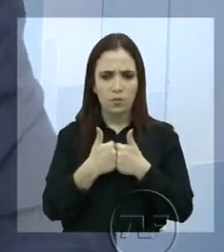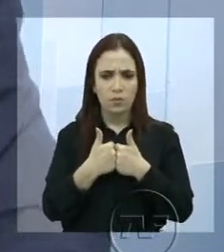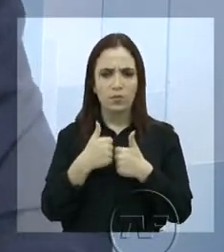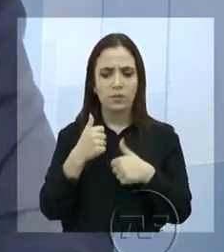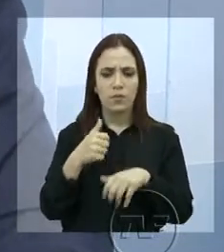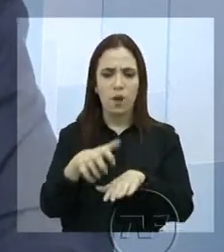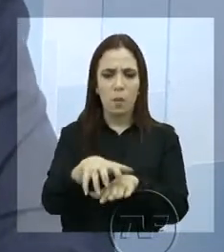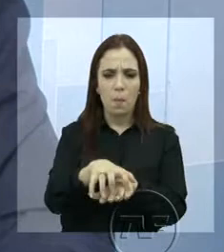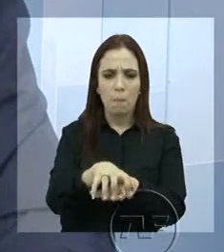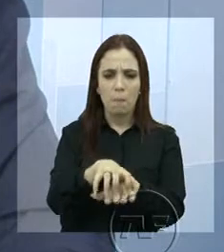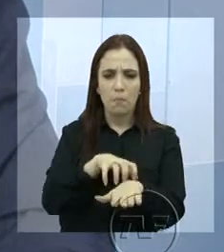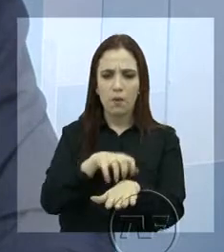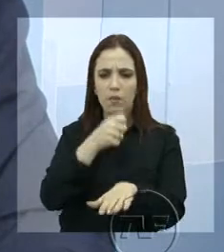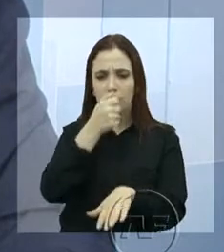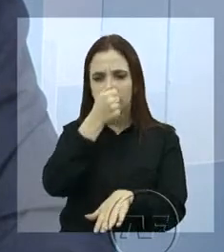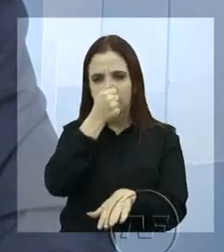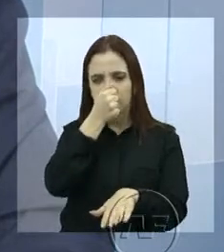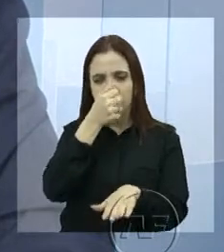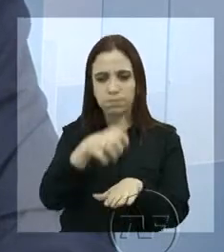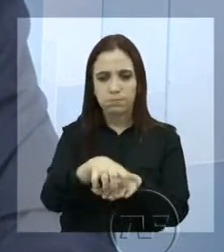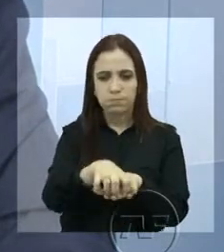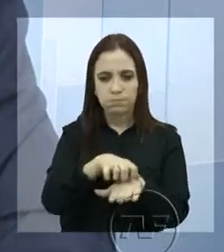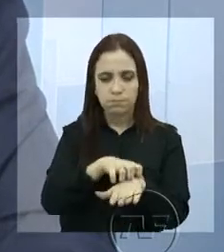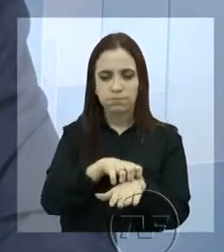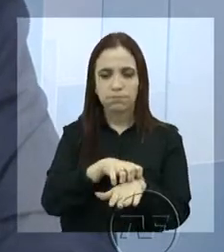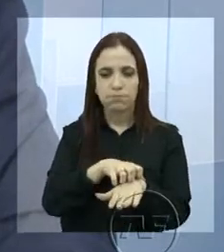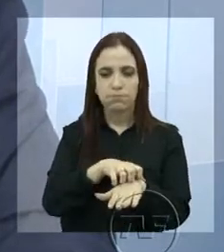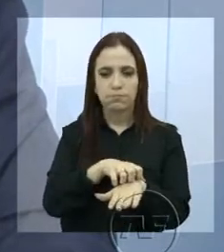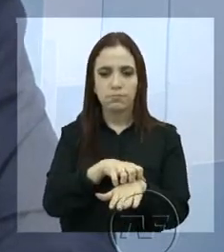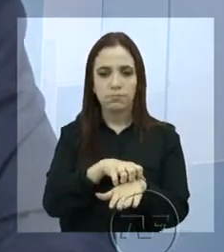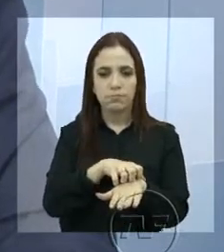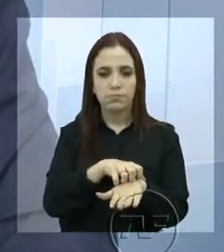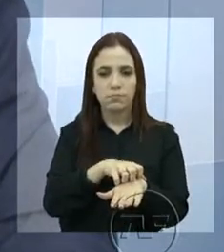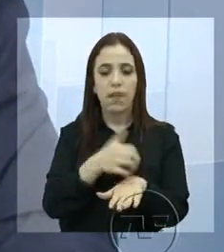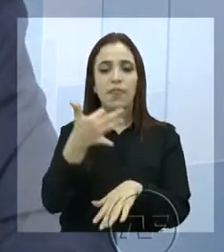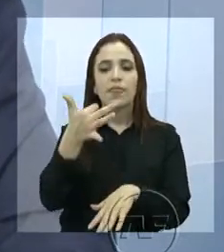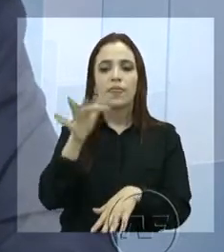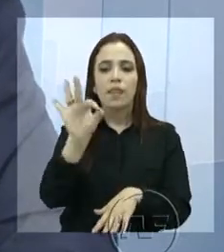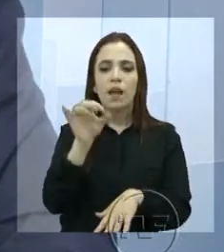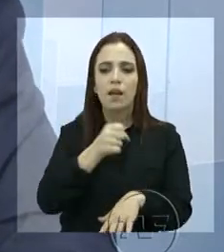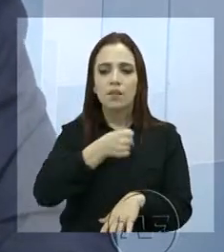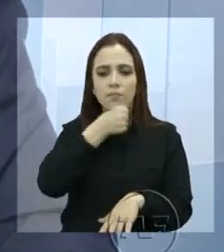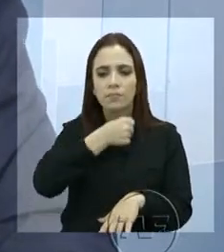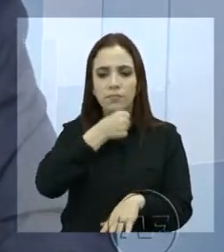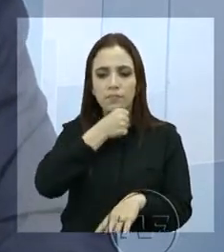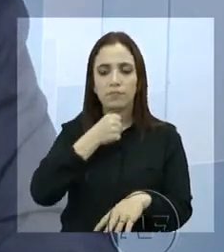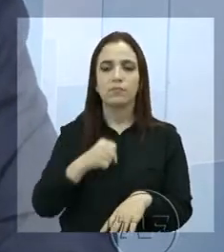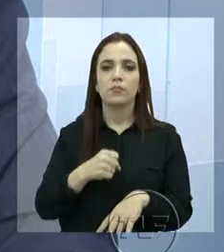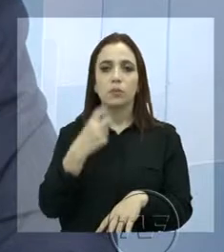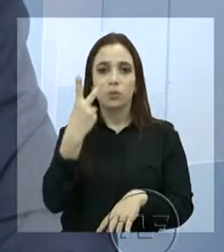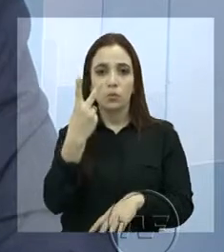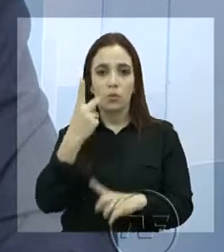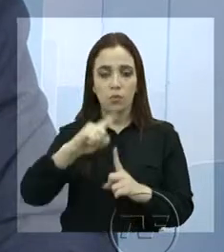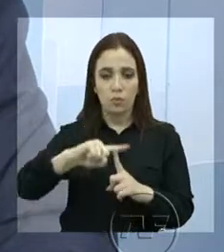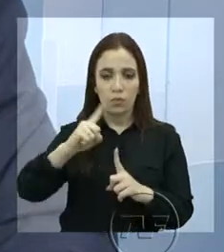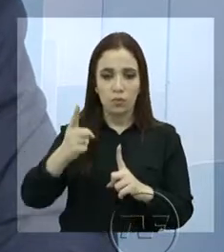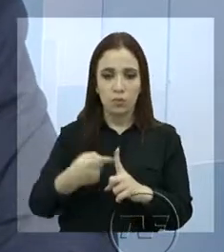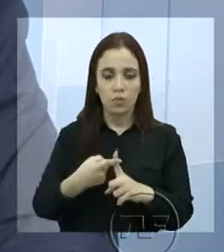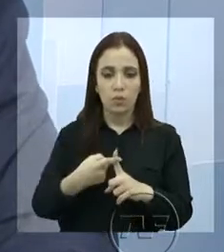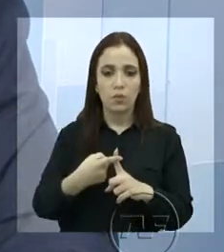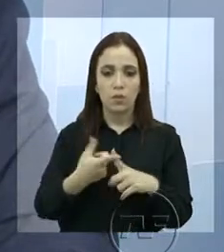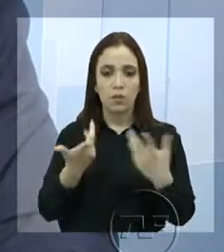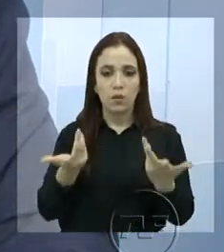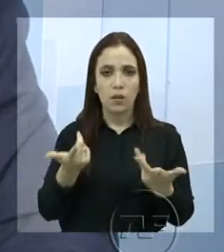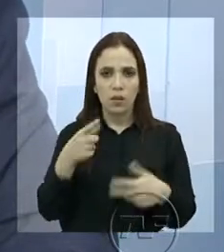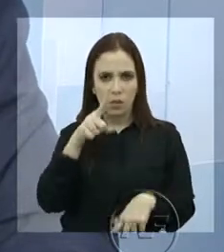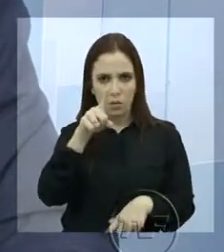sempre cheios nos horários de pico, nossa cidade, digamos que 10 idosos, 2 gestantes, e eu vou ter que escolher quem